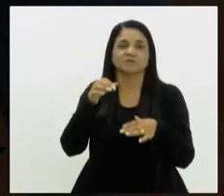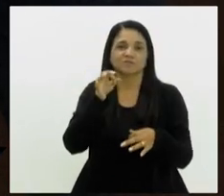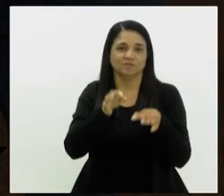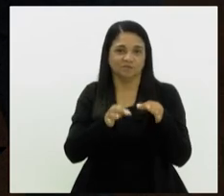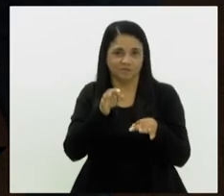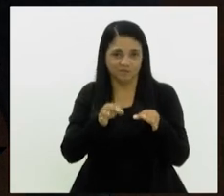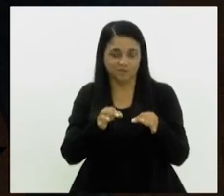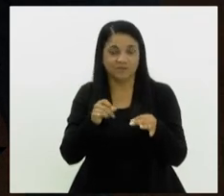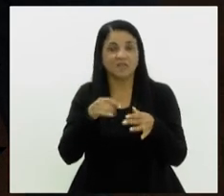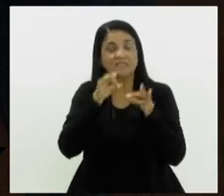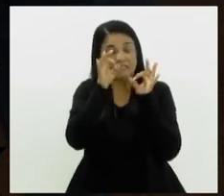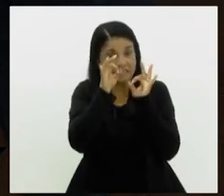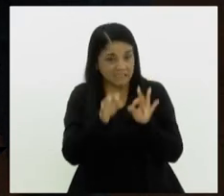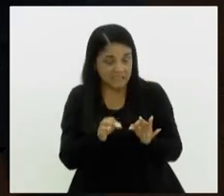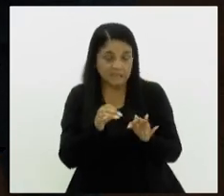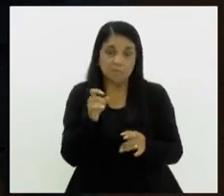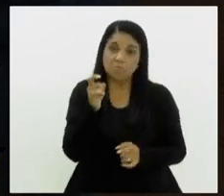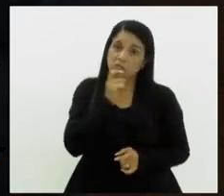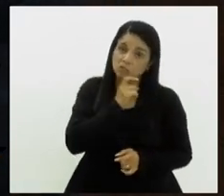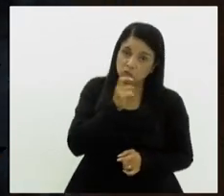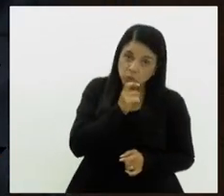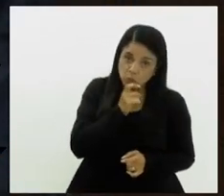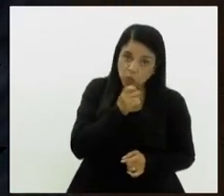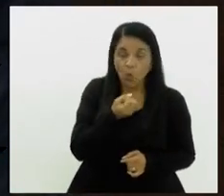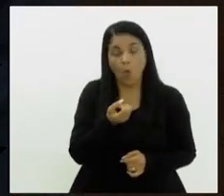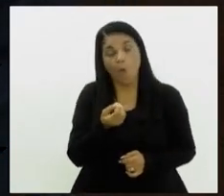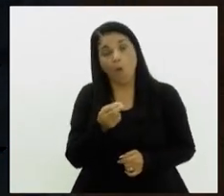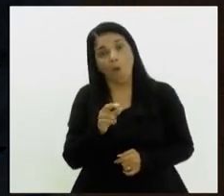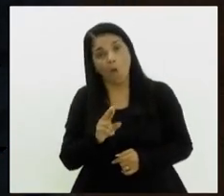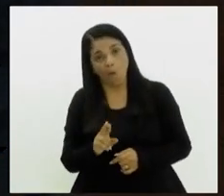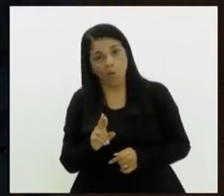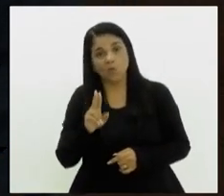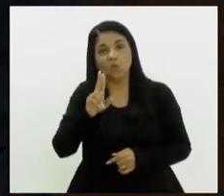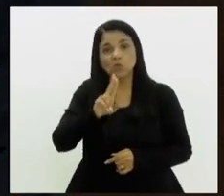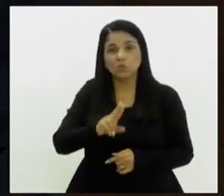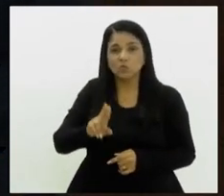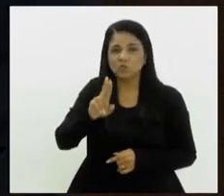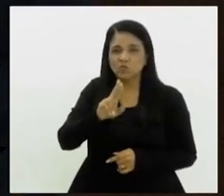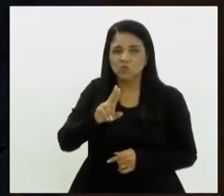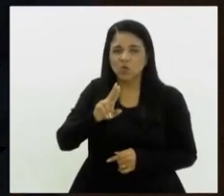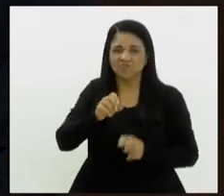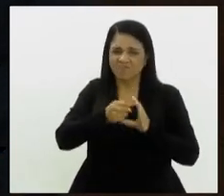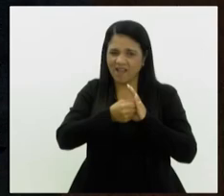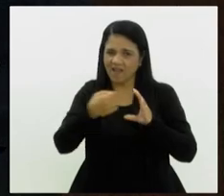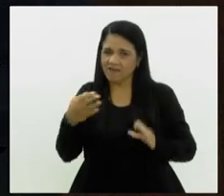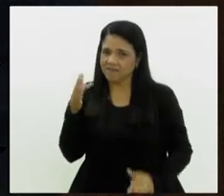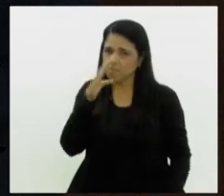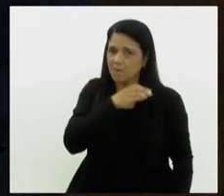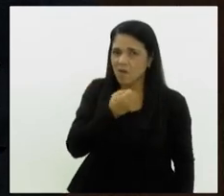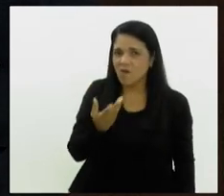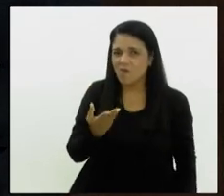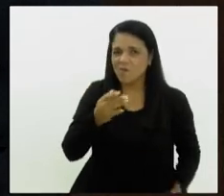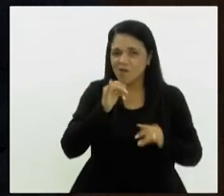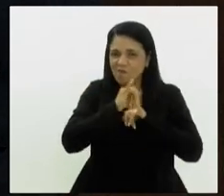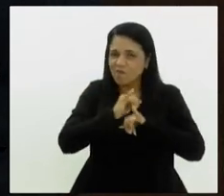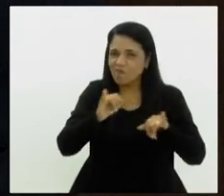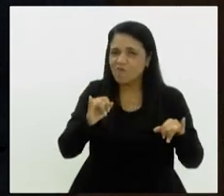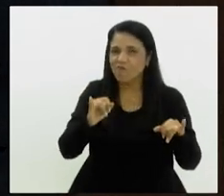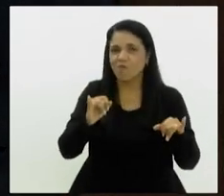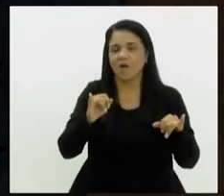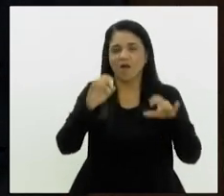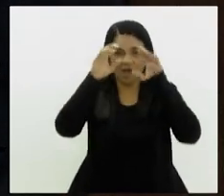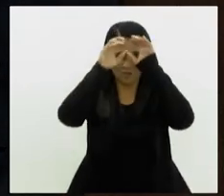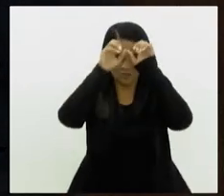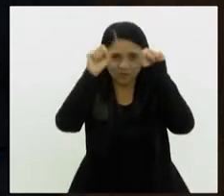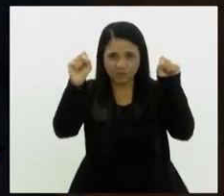absoluta certeza que ou mentiu ou usou de mau caratismo para informar a esse